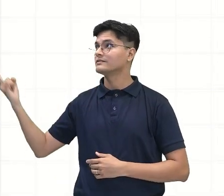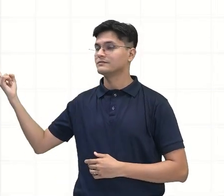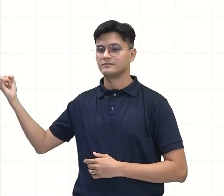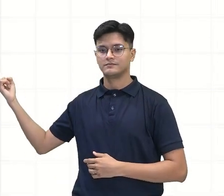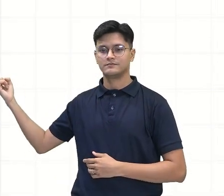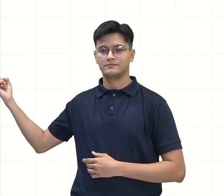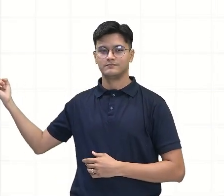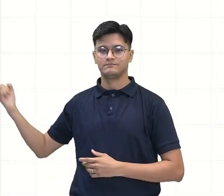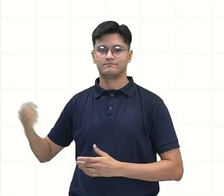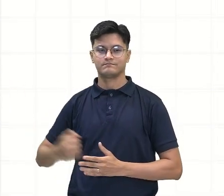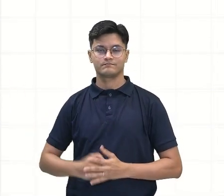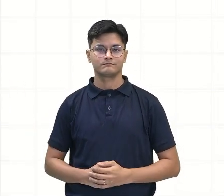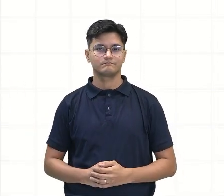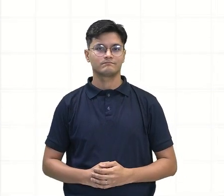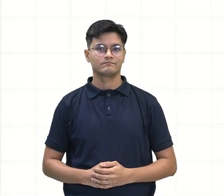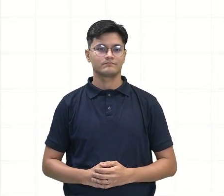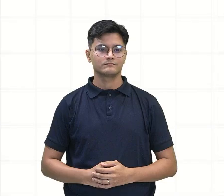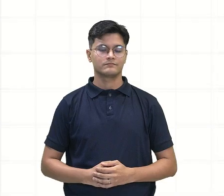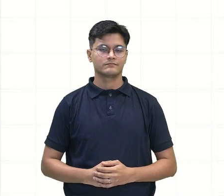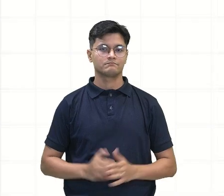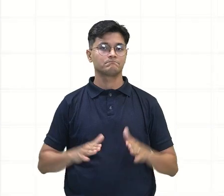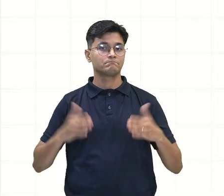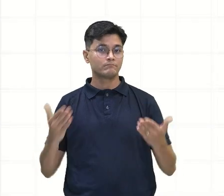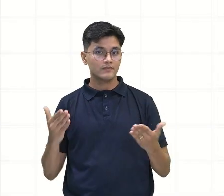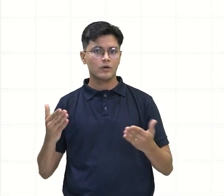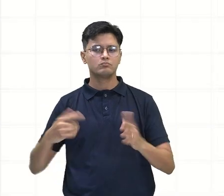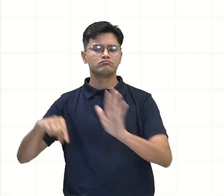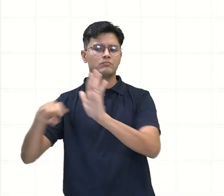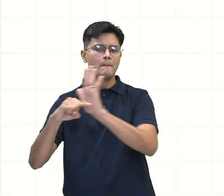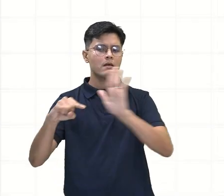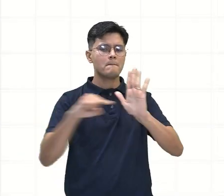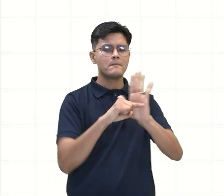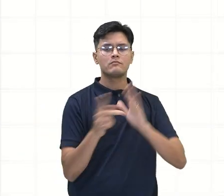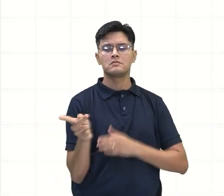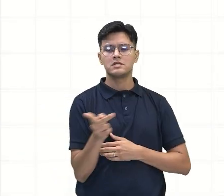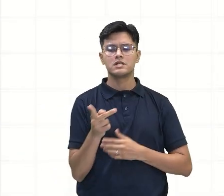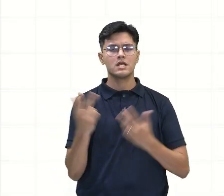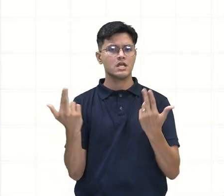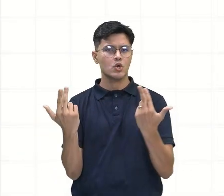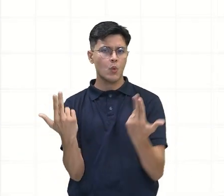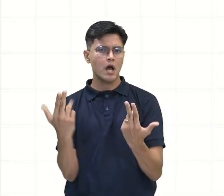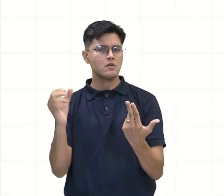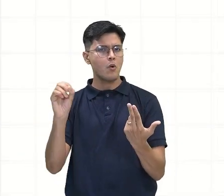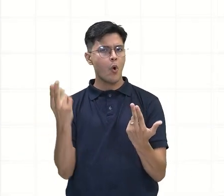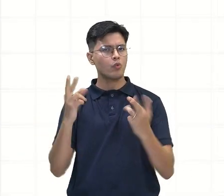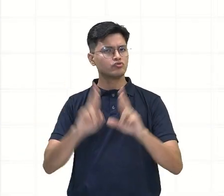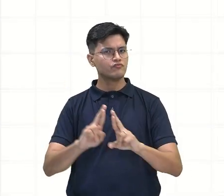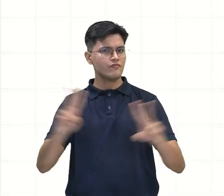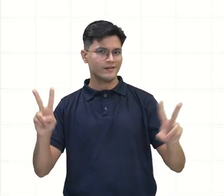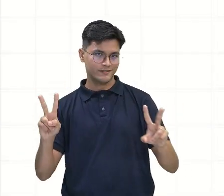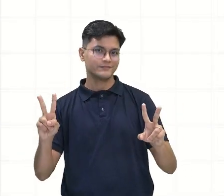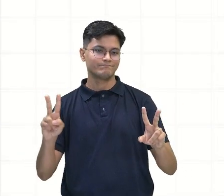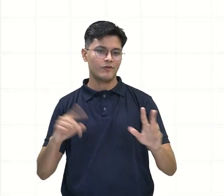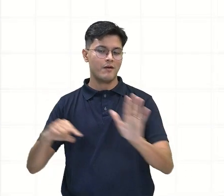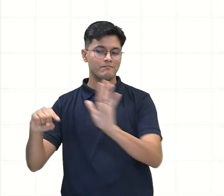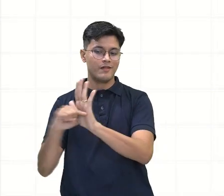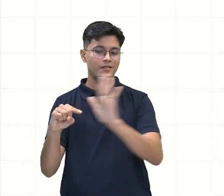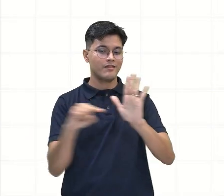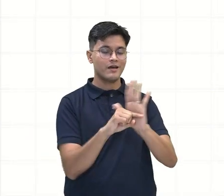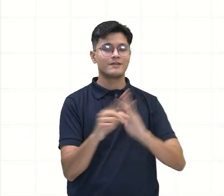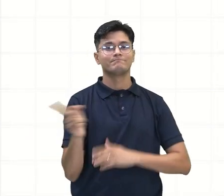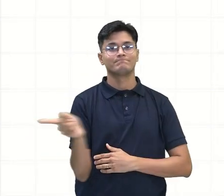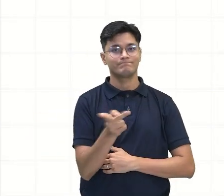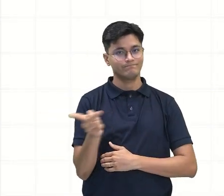próprio 4. Os sinais são iguais ou diferentes? Aqui é negativo e aqui é negativo. Logo,